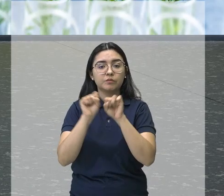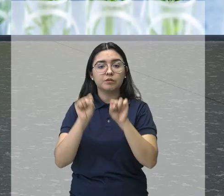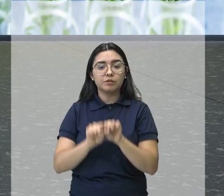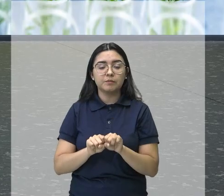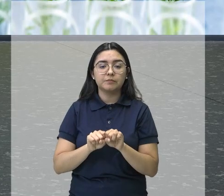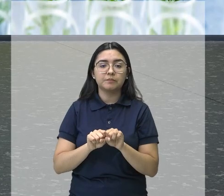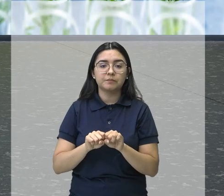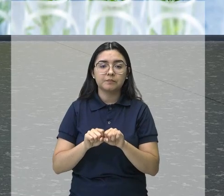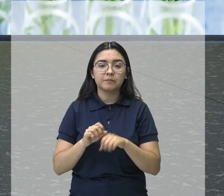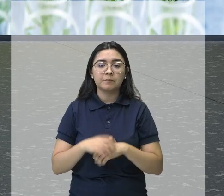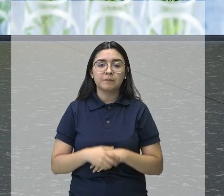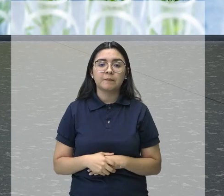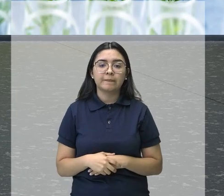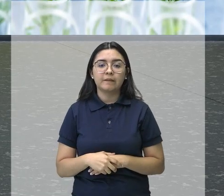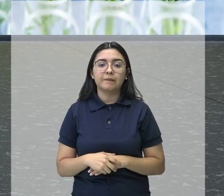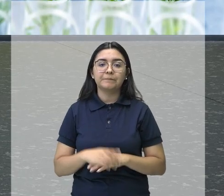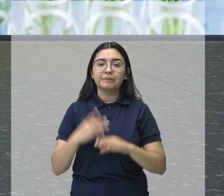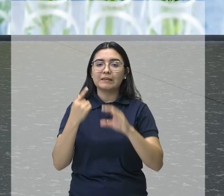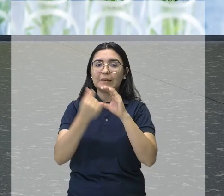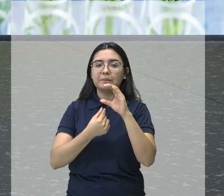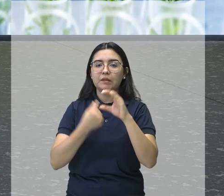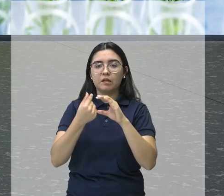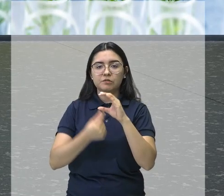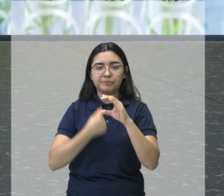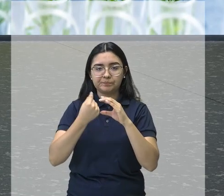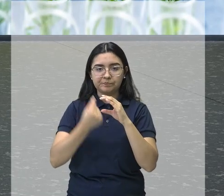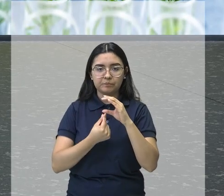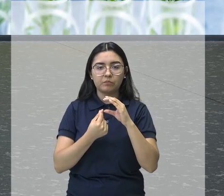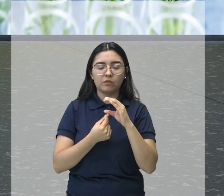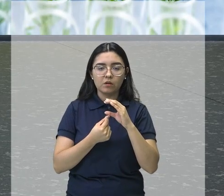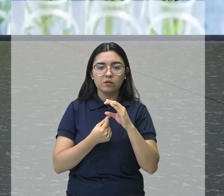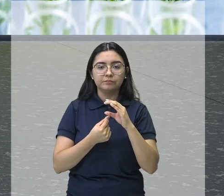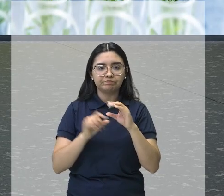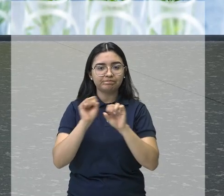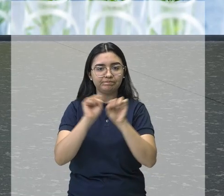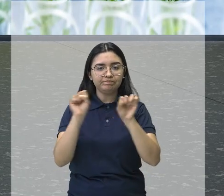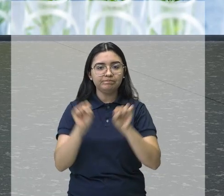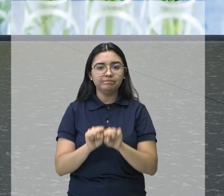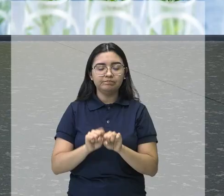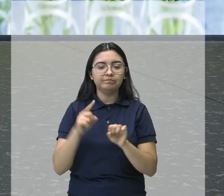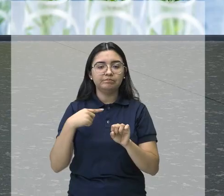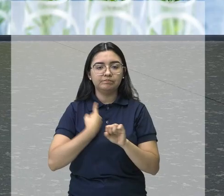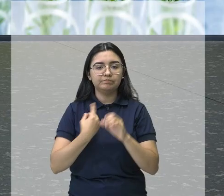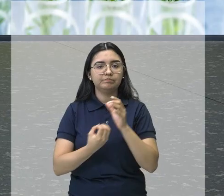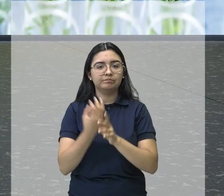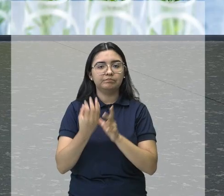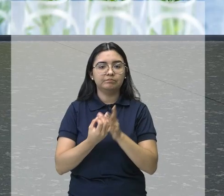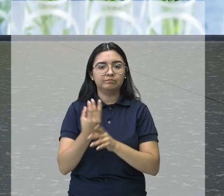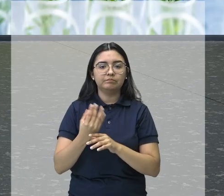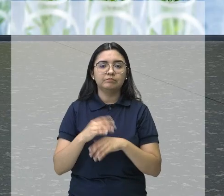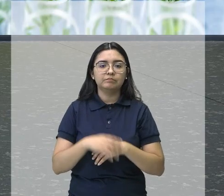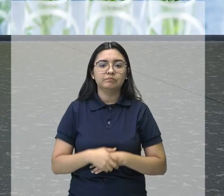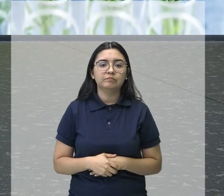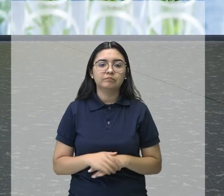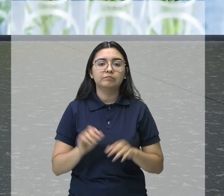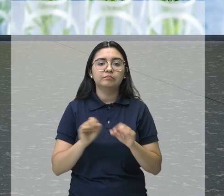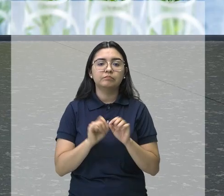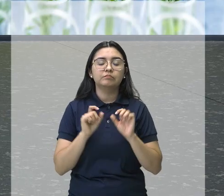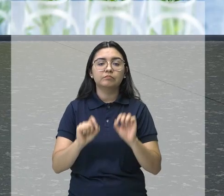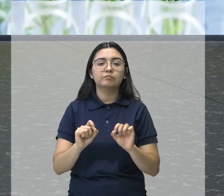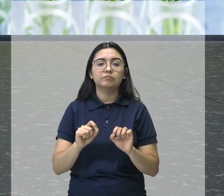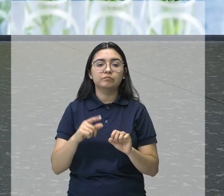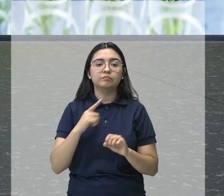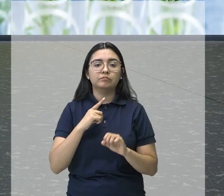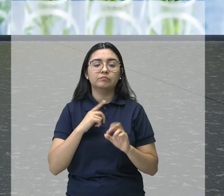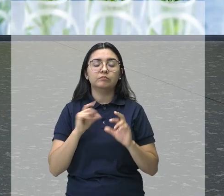sistema chamado capitalismo. O nosso sistema de produção, ele faz com que tenhamos